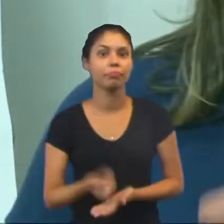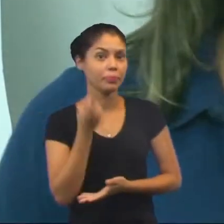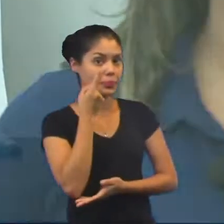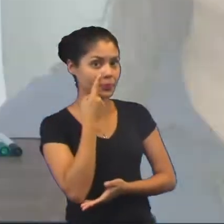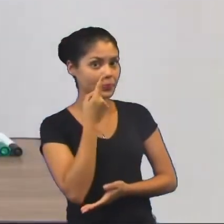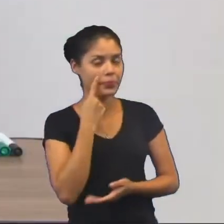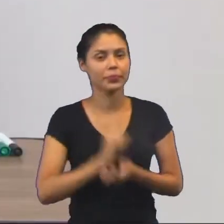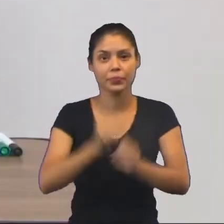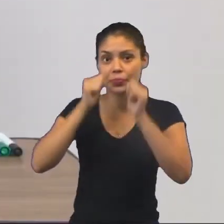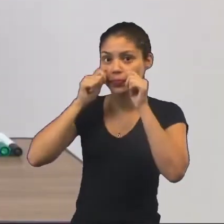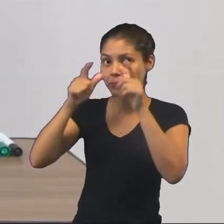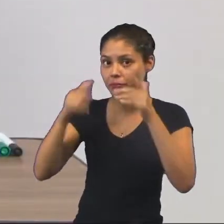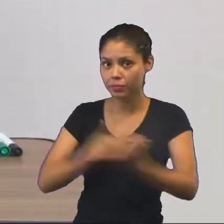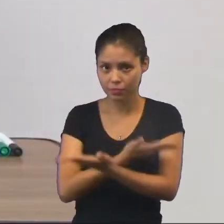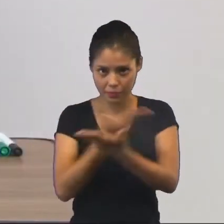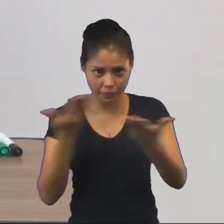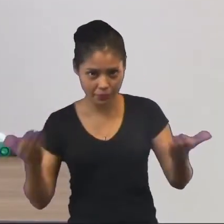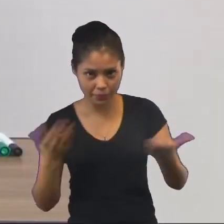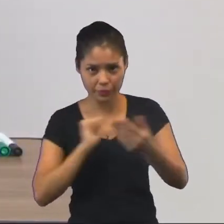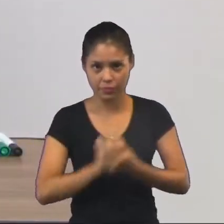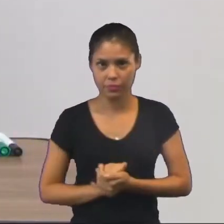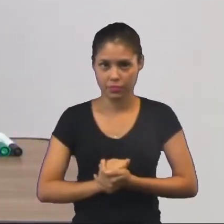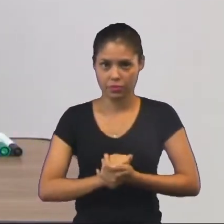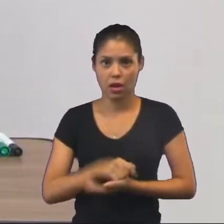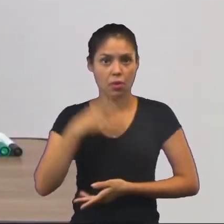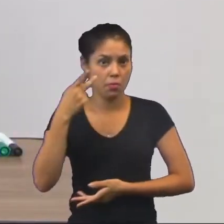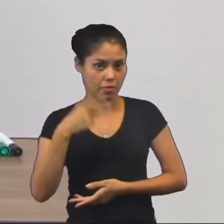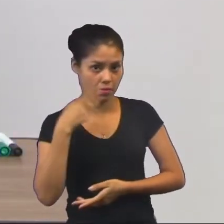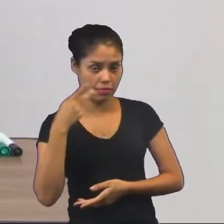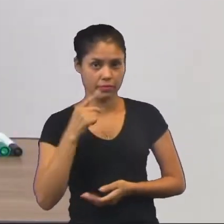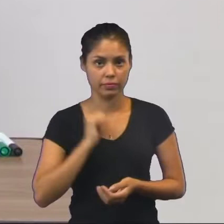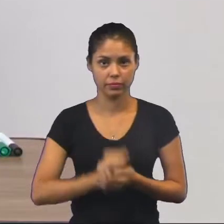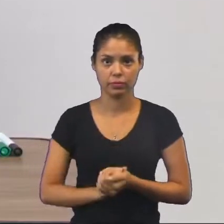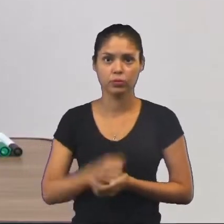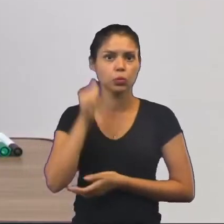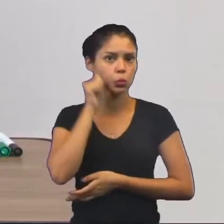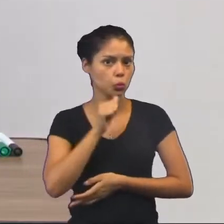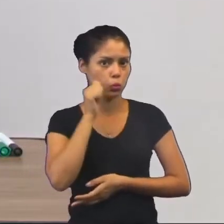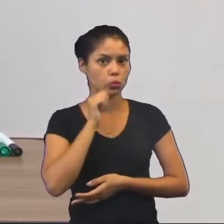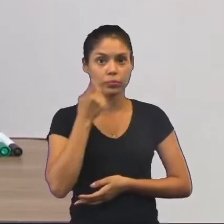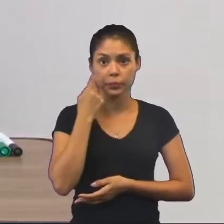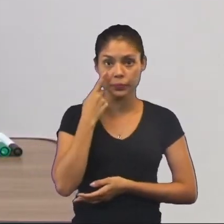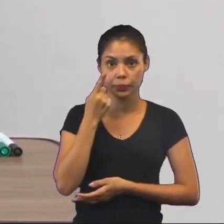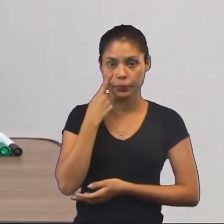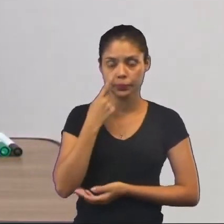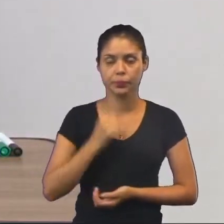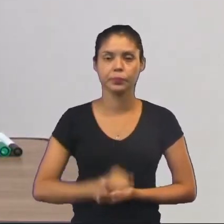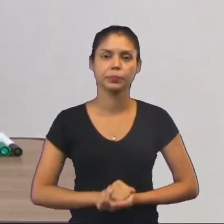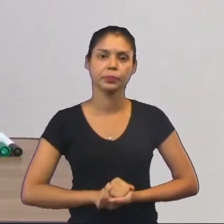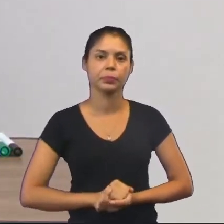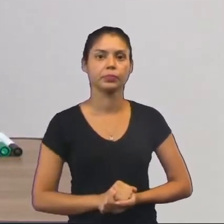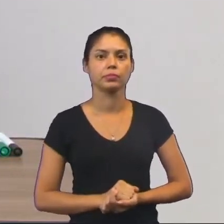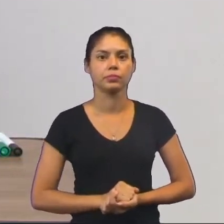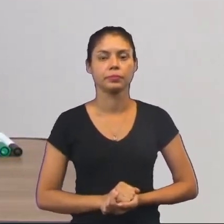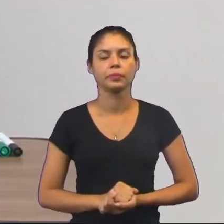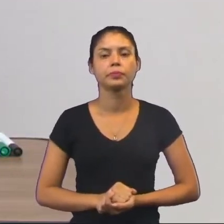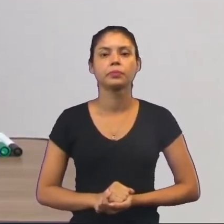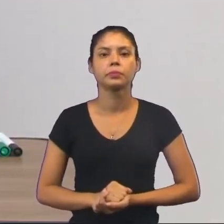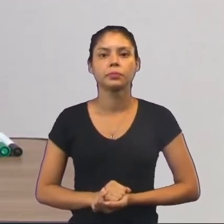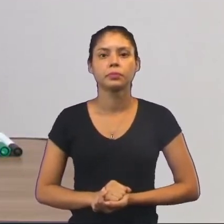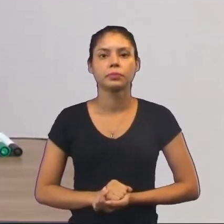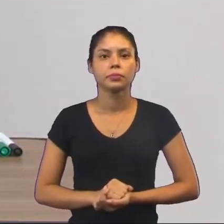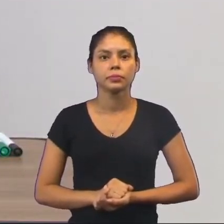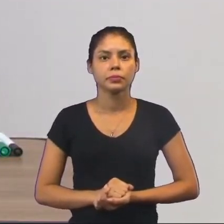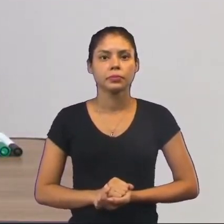só, quero chamar a atenção de vocês para a fala do moço. Olha só, observem aqui. Observem